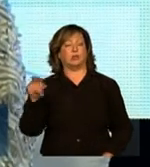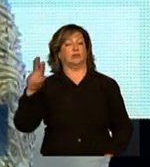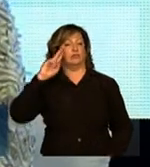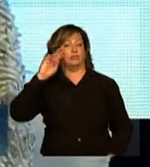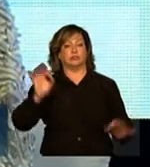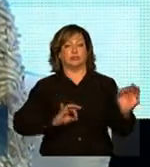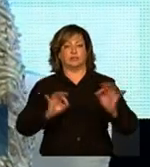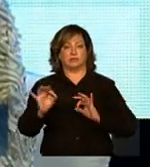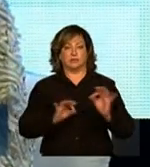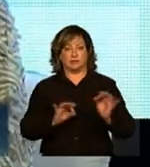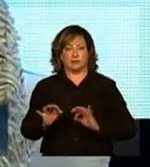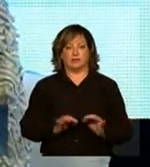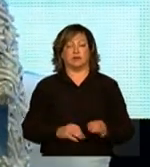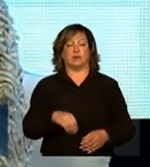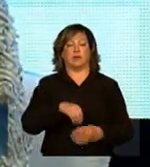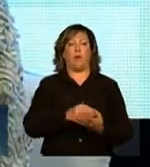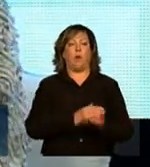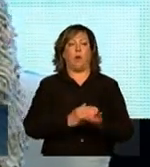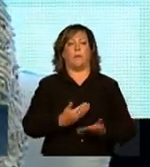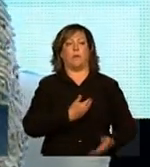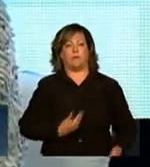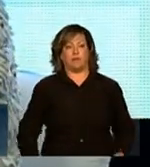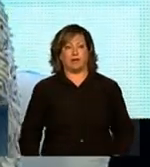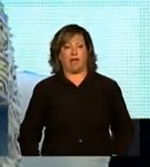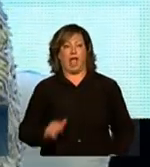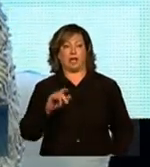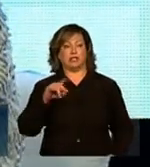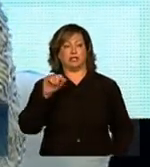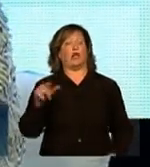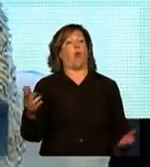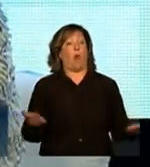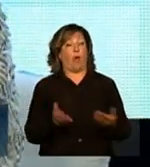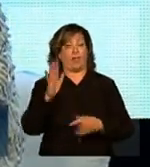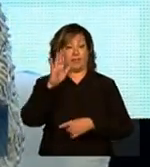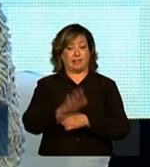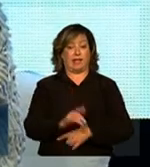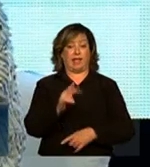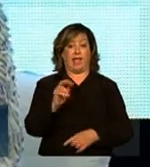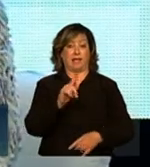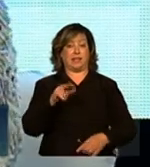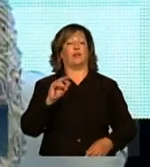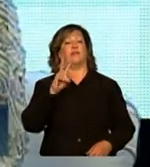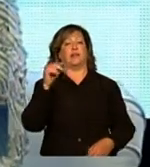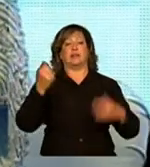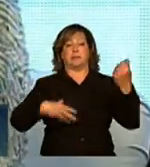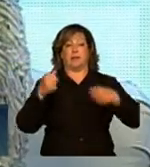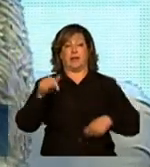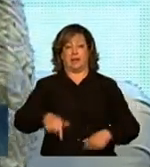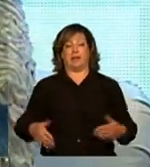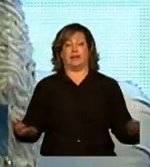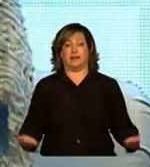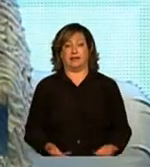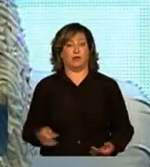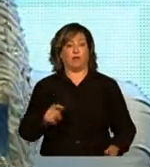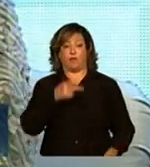liderou na agenda do Fome Zero no começo do governo. Hoje à tarde o Graziano vai dar um depoimento aqui, então ele não está falando, não